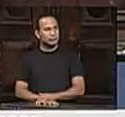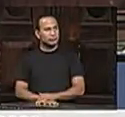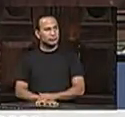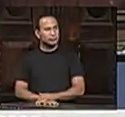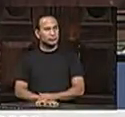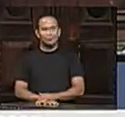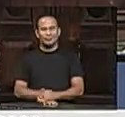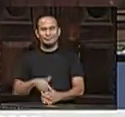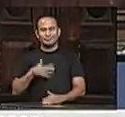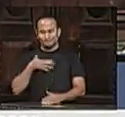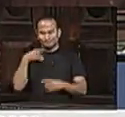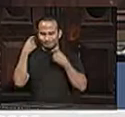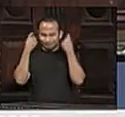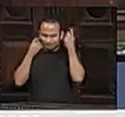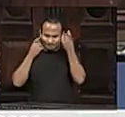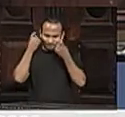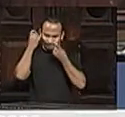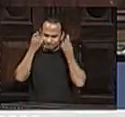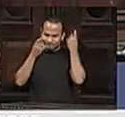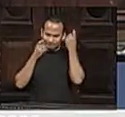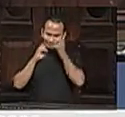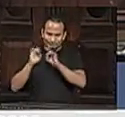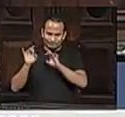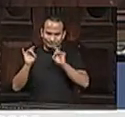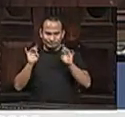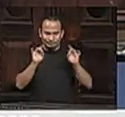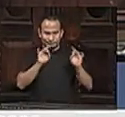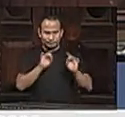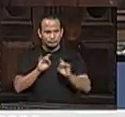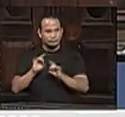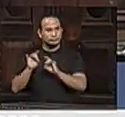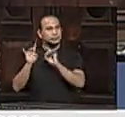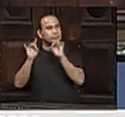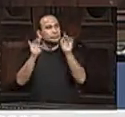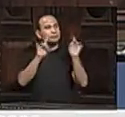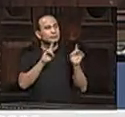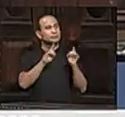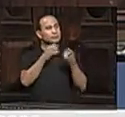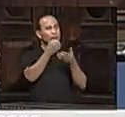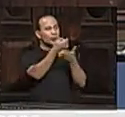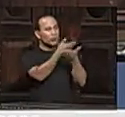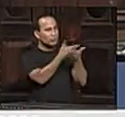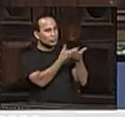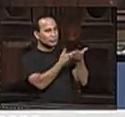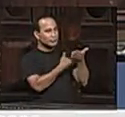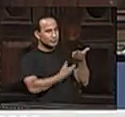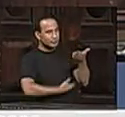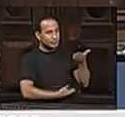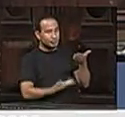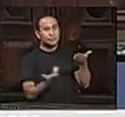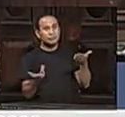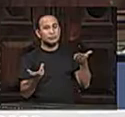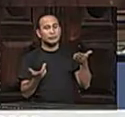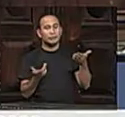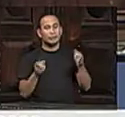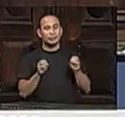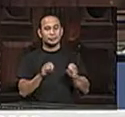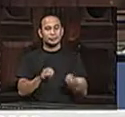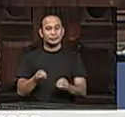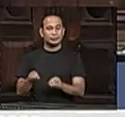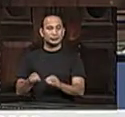minhas preocupações, especialmente no orçamento da área da função educação.